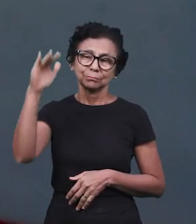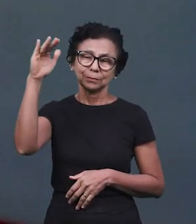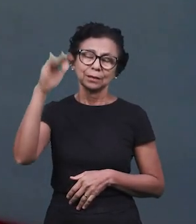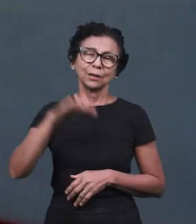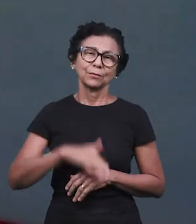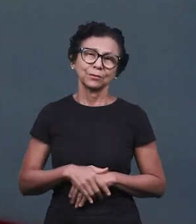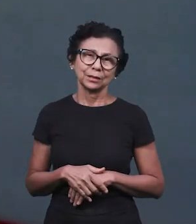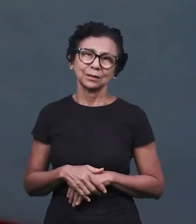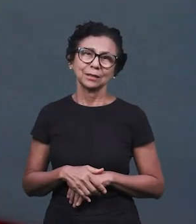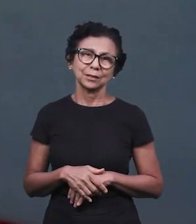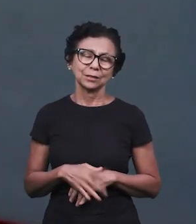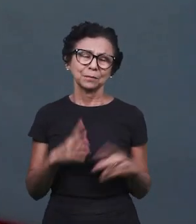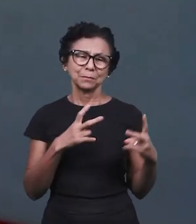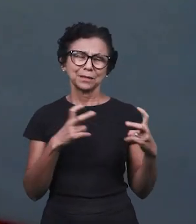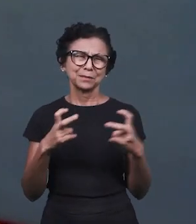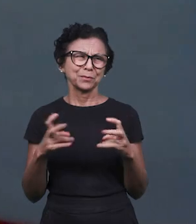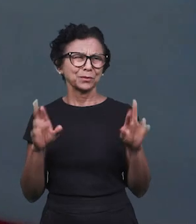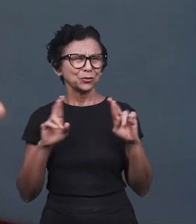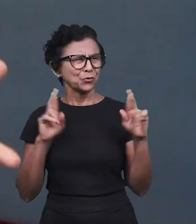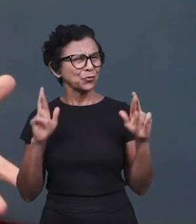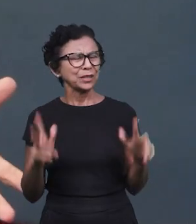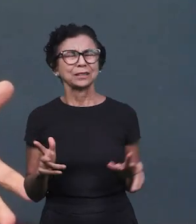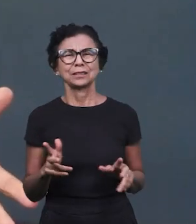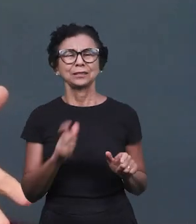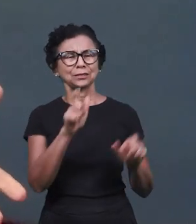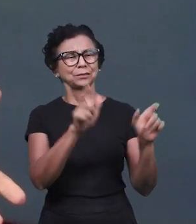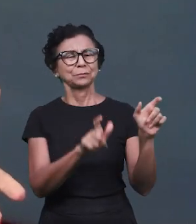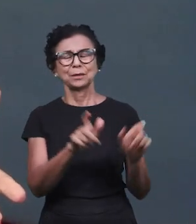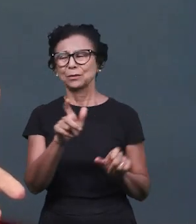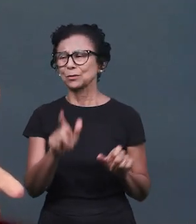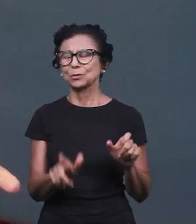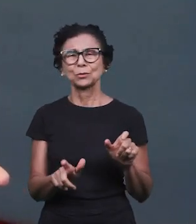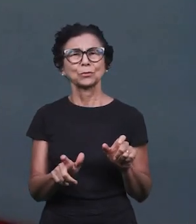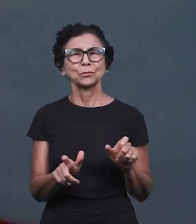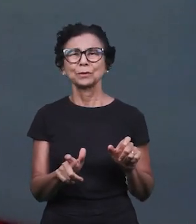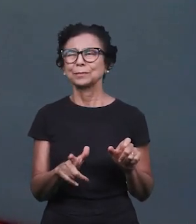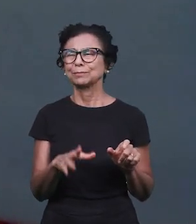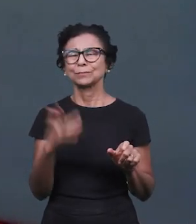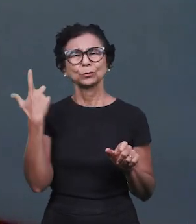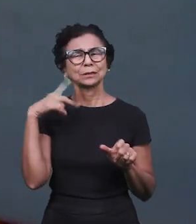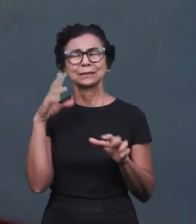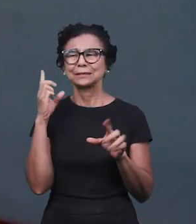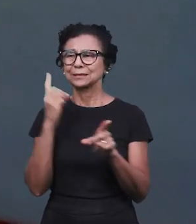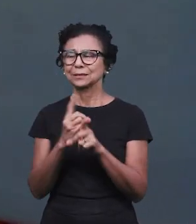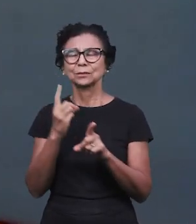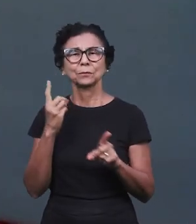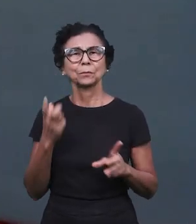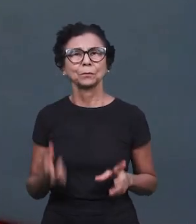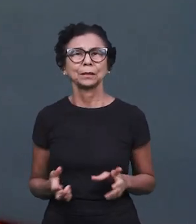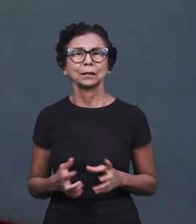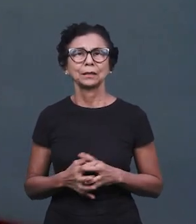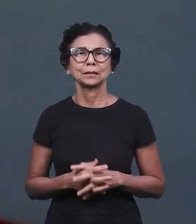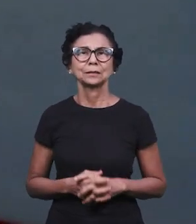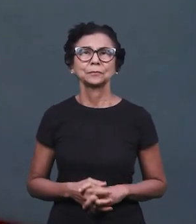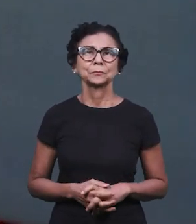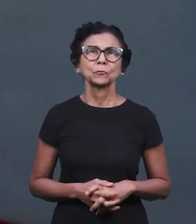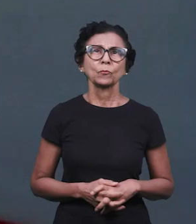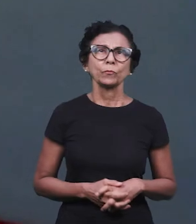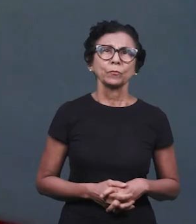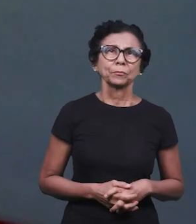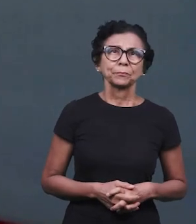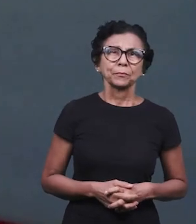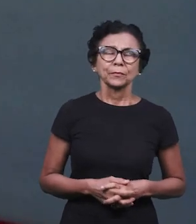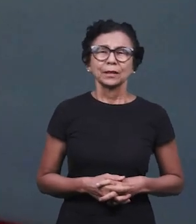era diferente dos demais, mas não conseguia saber por quê, né? Então, as repercussões na